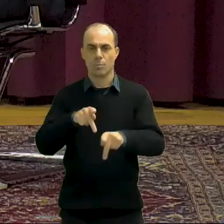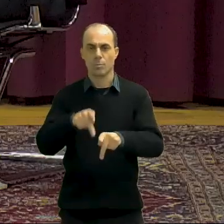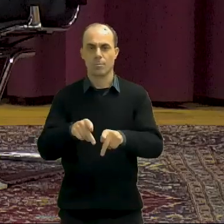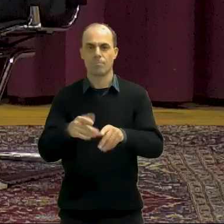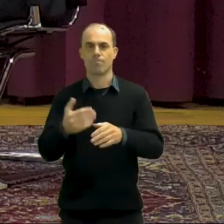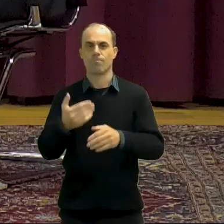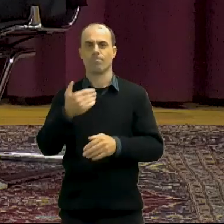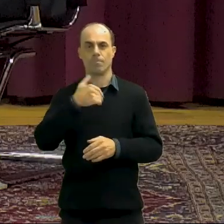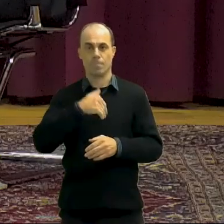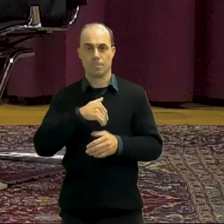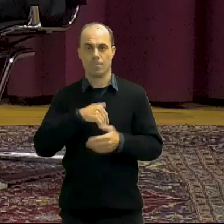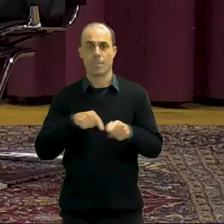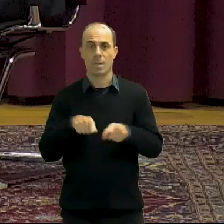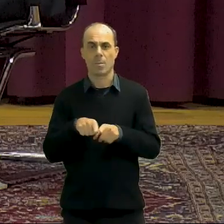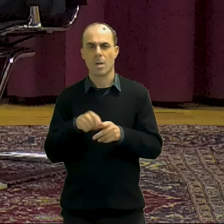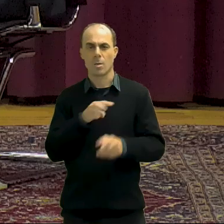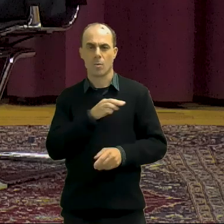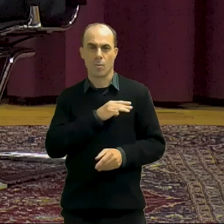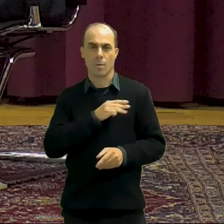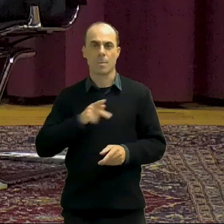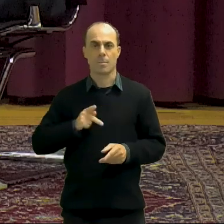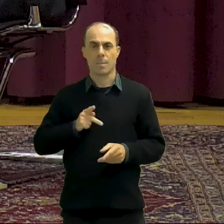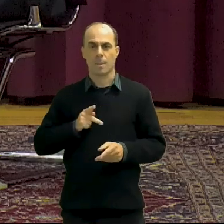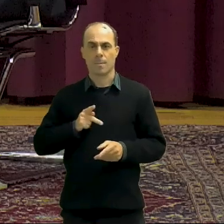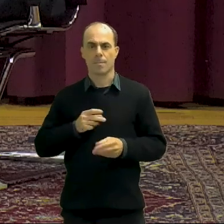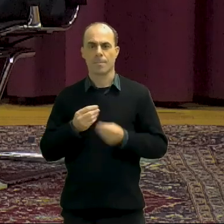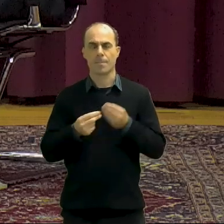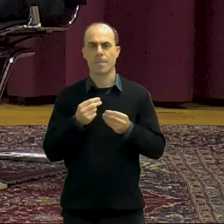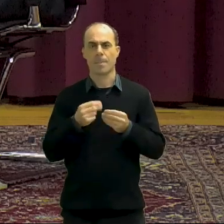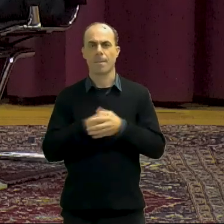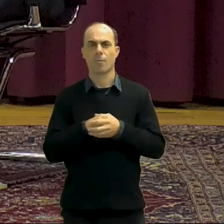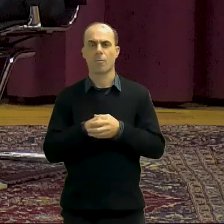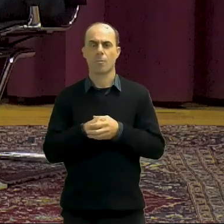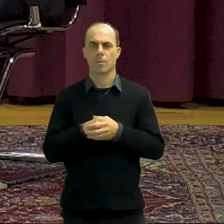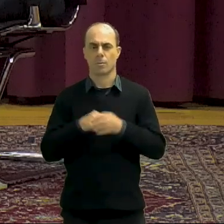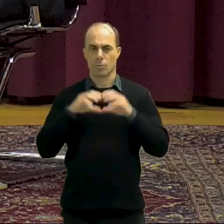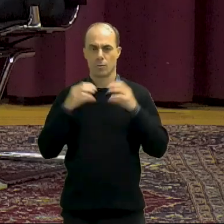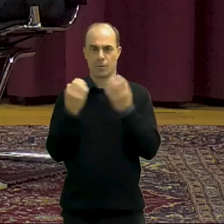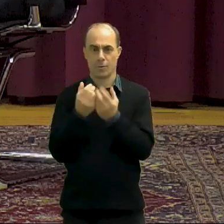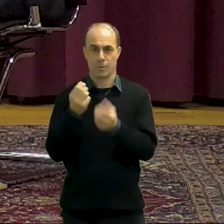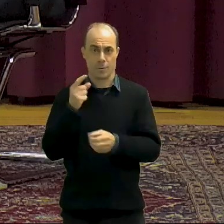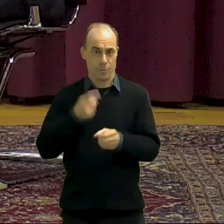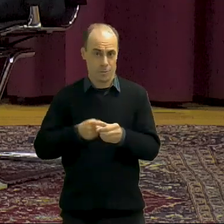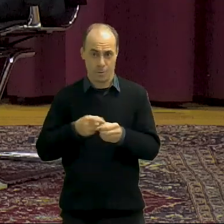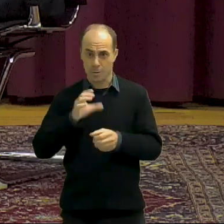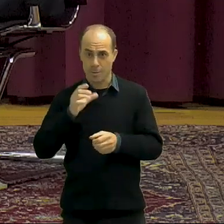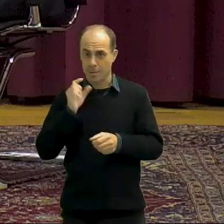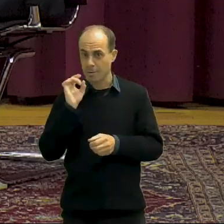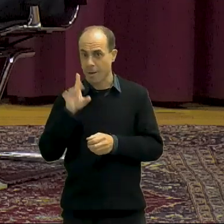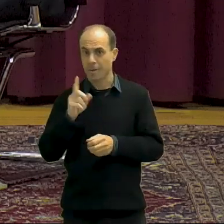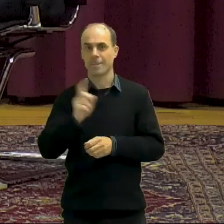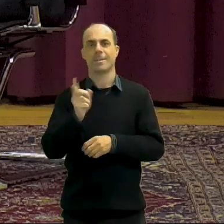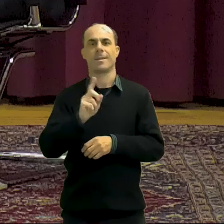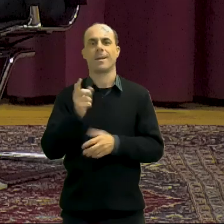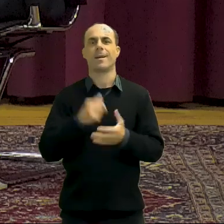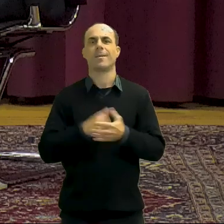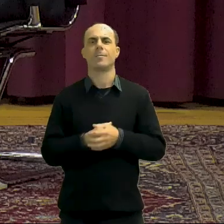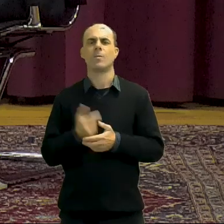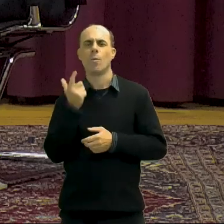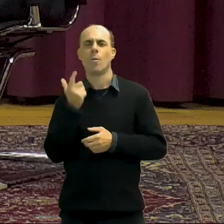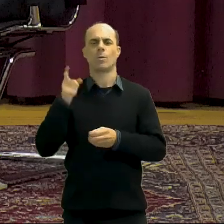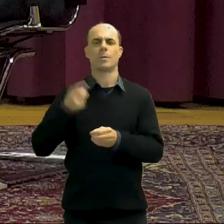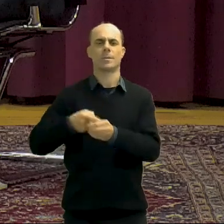atuação de Ministério Público que atua nas comunidades não é só aqui em Curitiba você tem inúmeras cidades